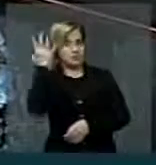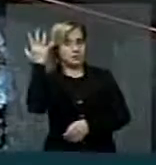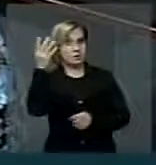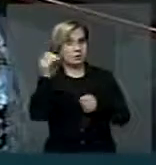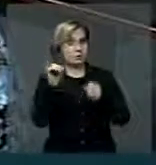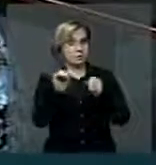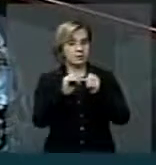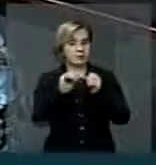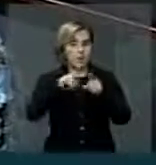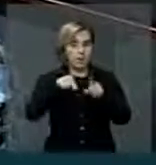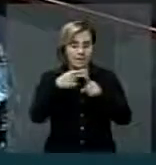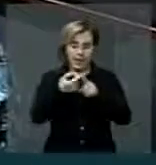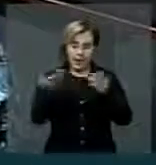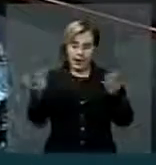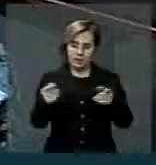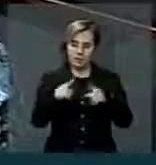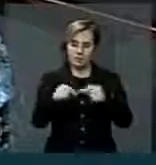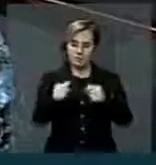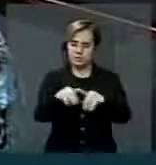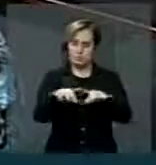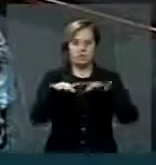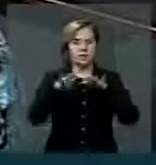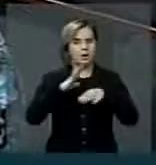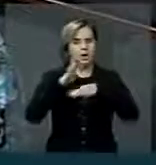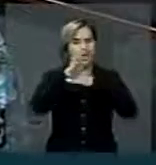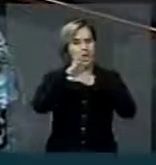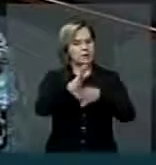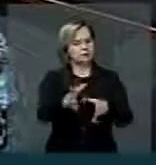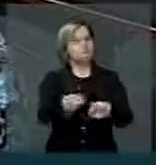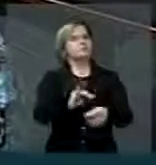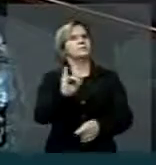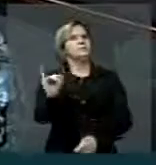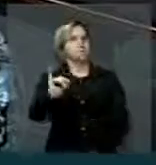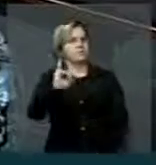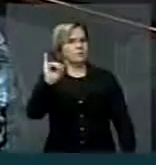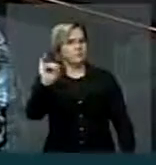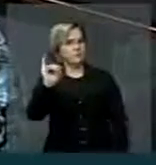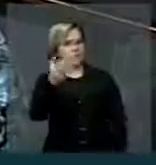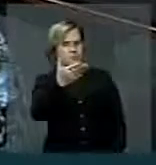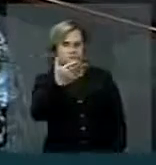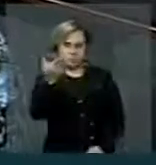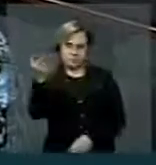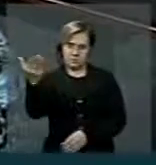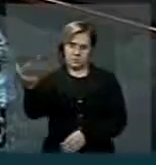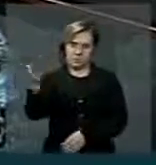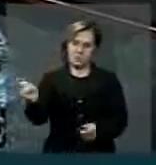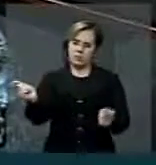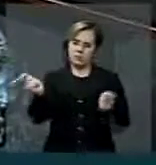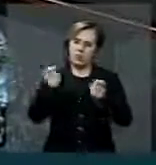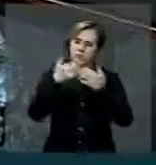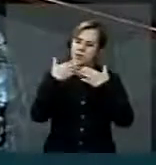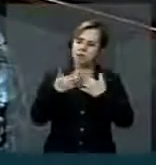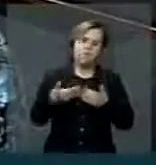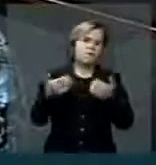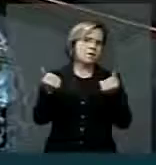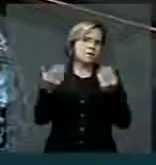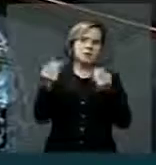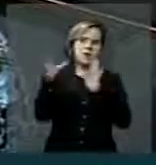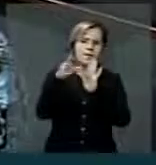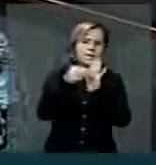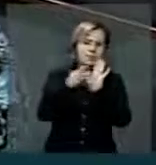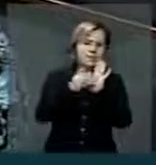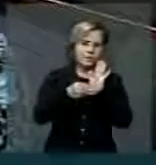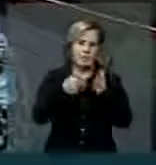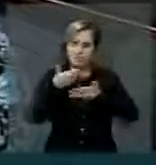realizar mais essa audiência. Ela traz contribuições muito importantes, né, e pode enriquecer em muito